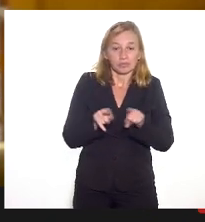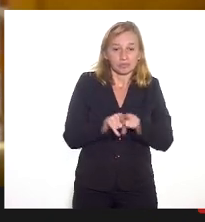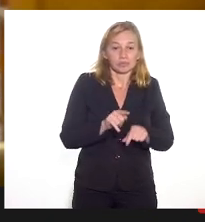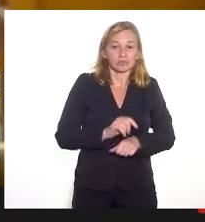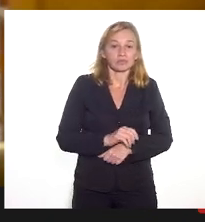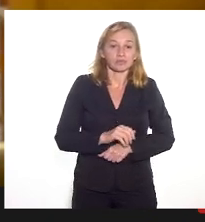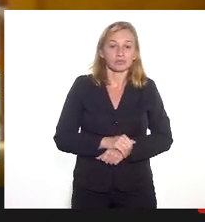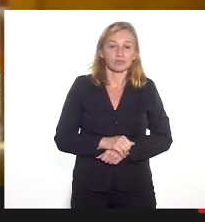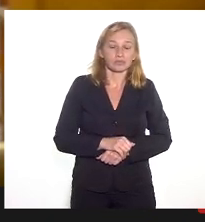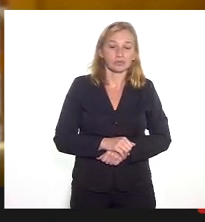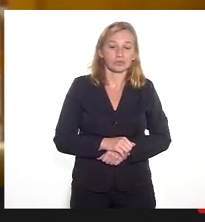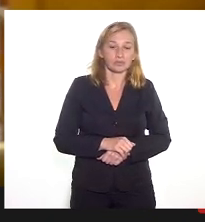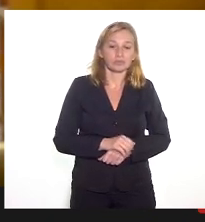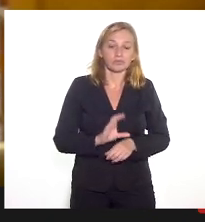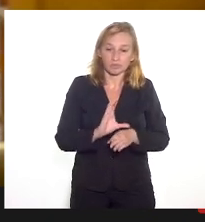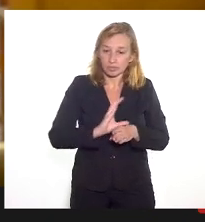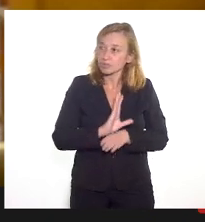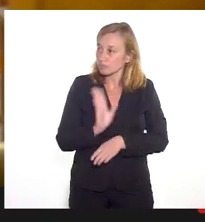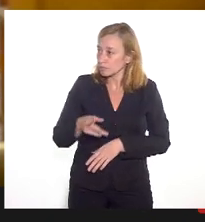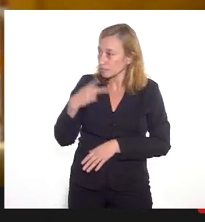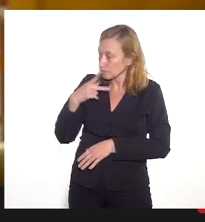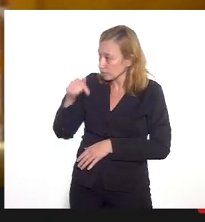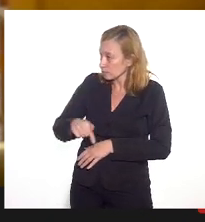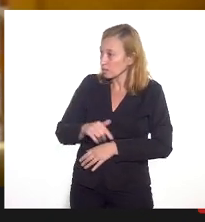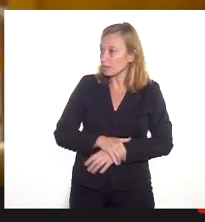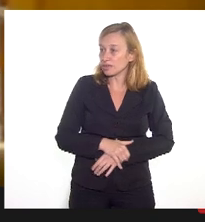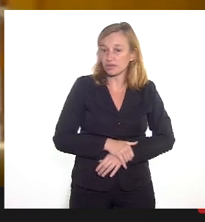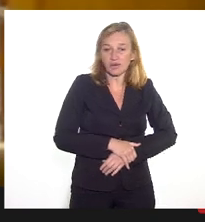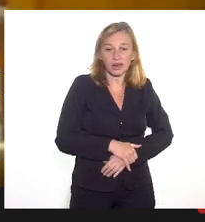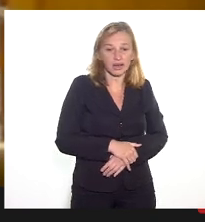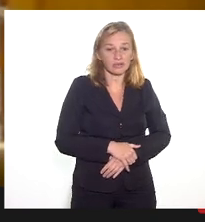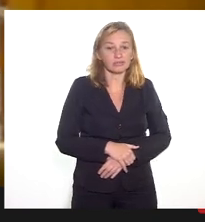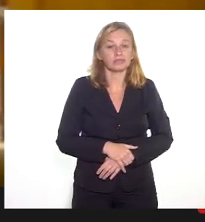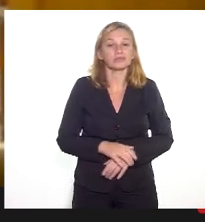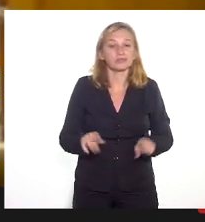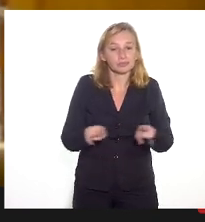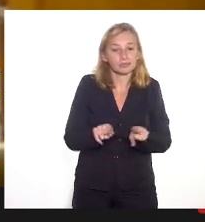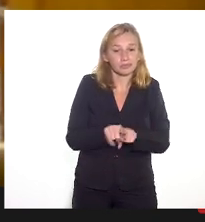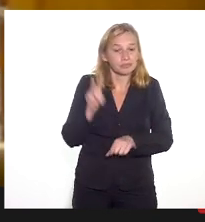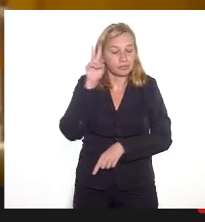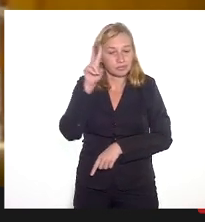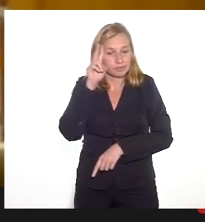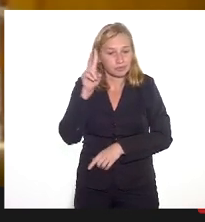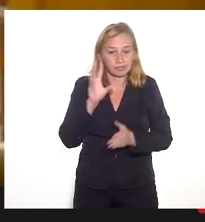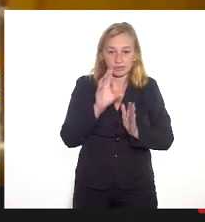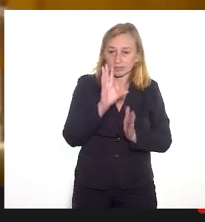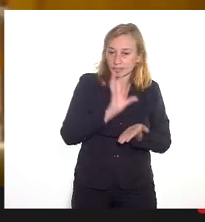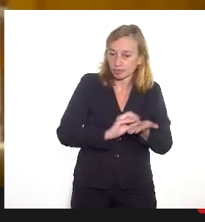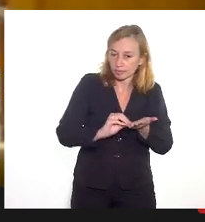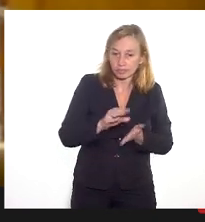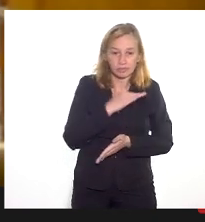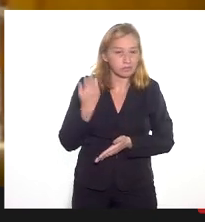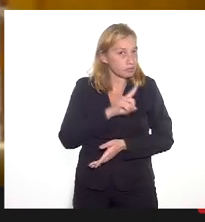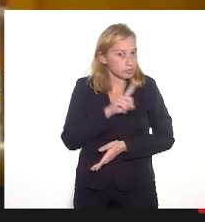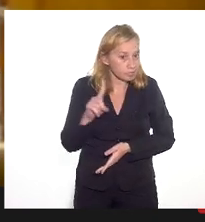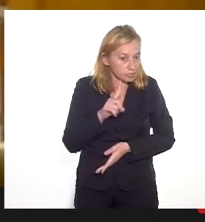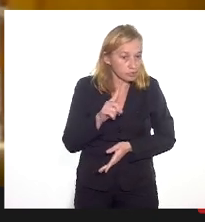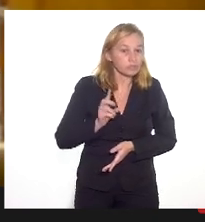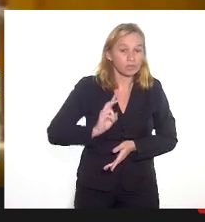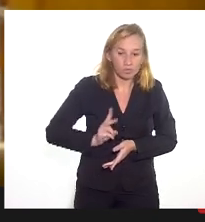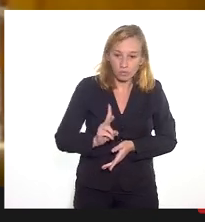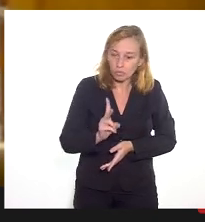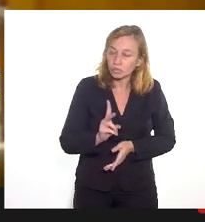é a questão do conselho, que já foi colocada aqui, né? E é importante lembrar o seguinte, essa pauta não está morta, ela continua